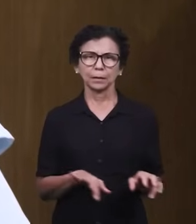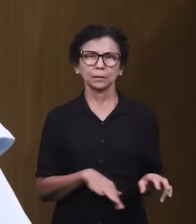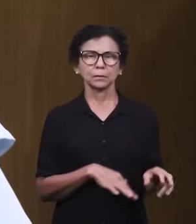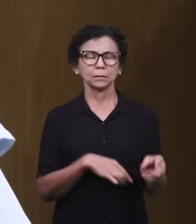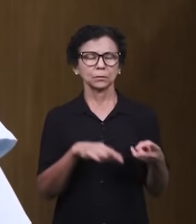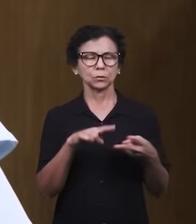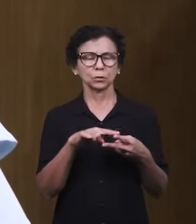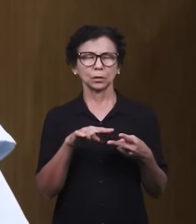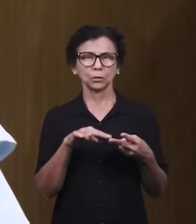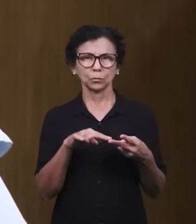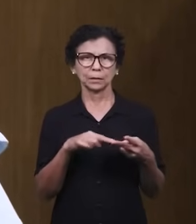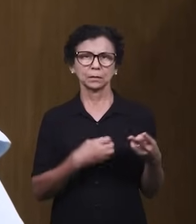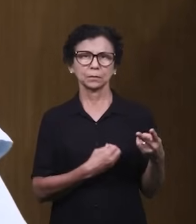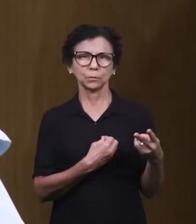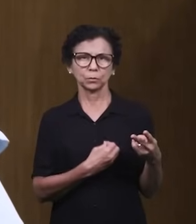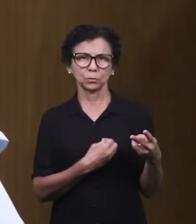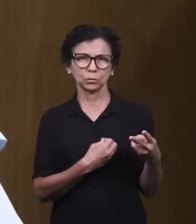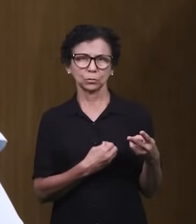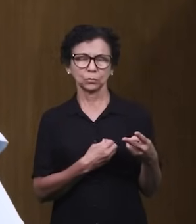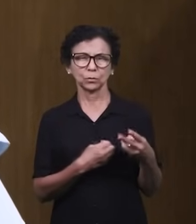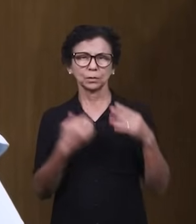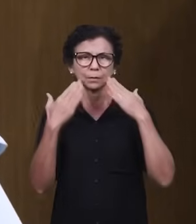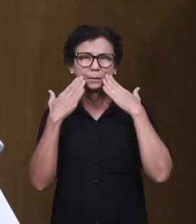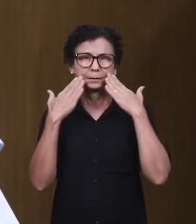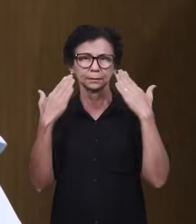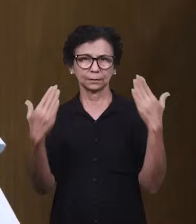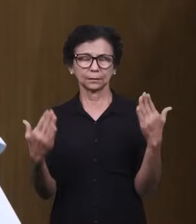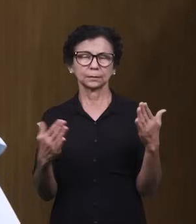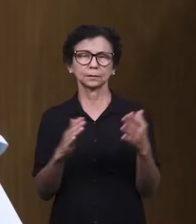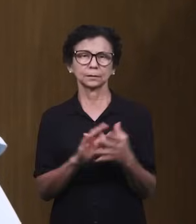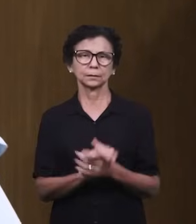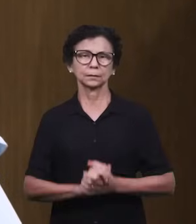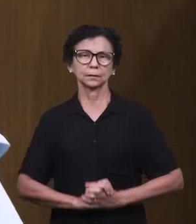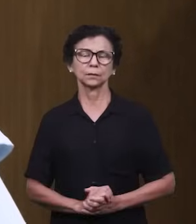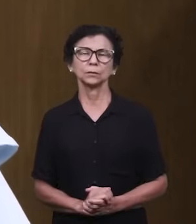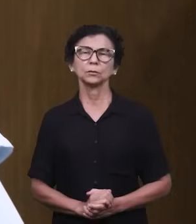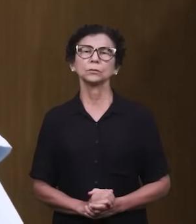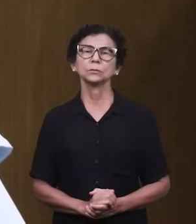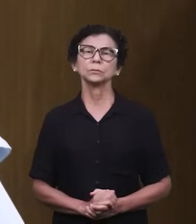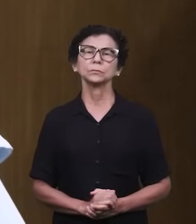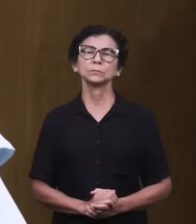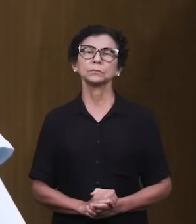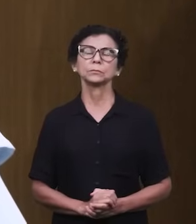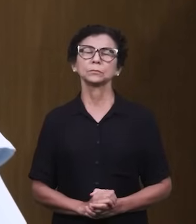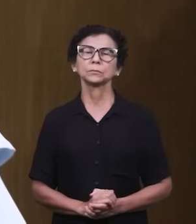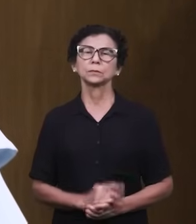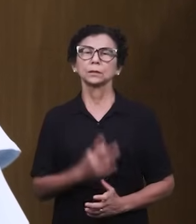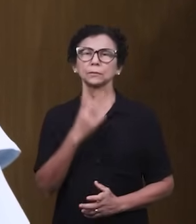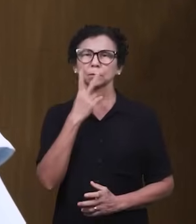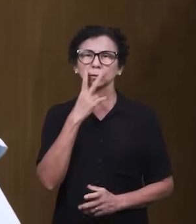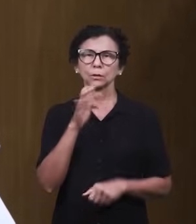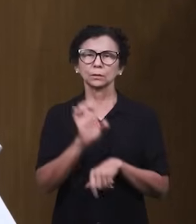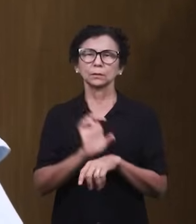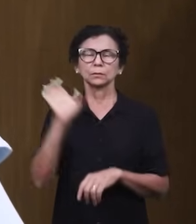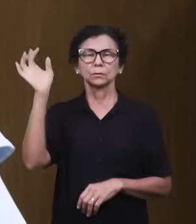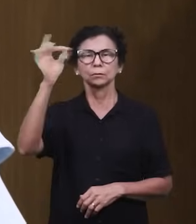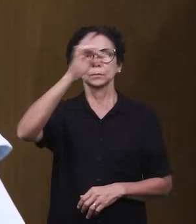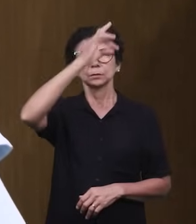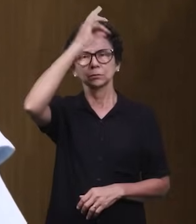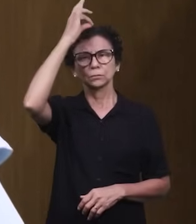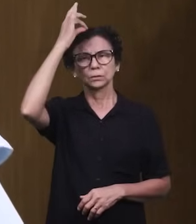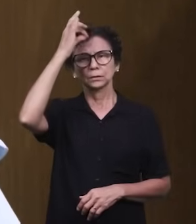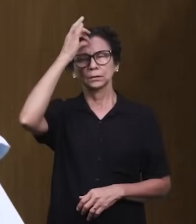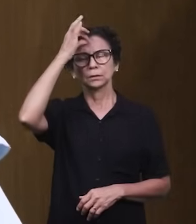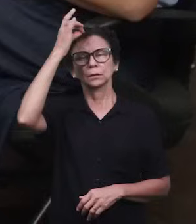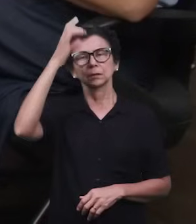Sara, ela lê a partitura, né? Então ela toca fielmente aquilo que está na partitura. Então o pai está ali